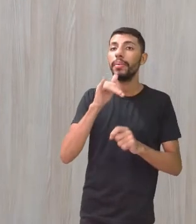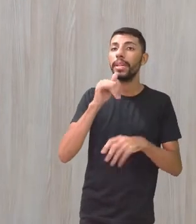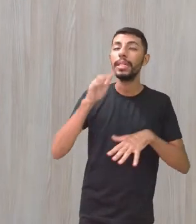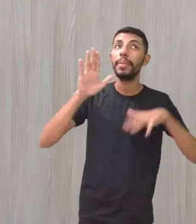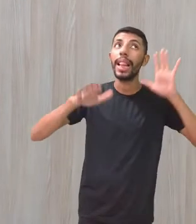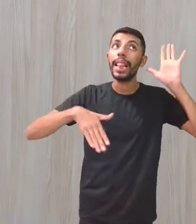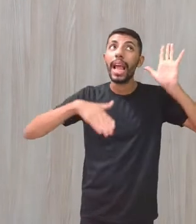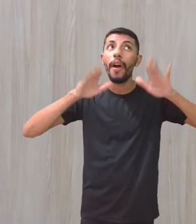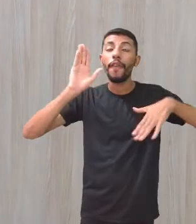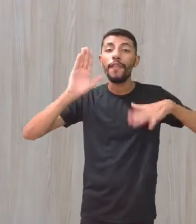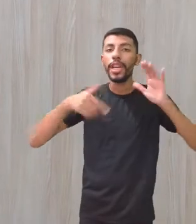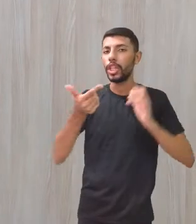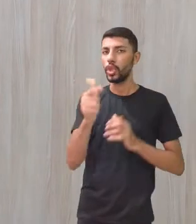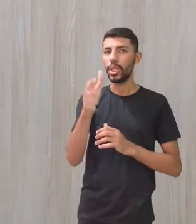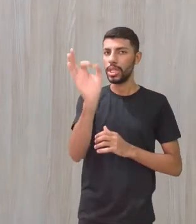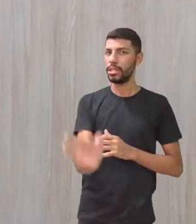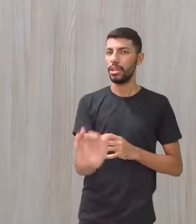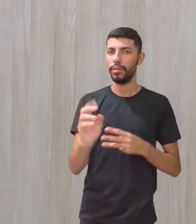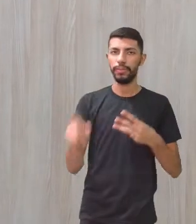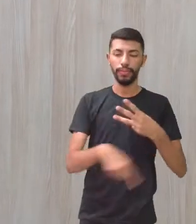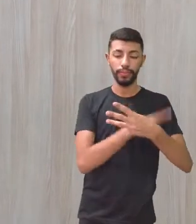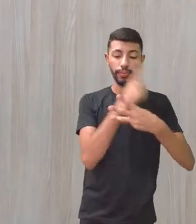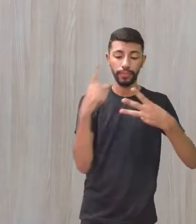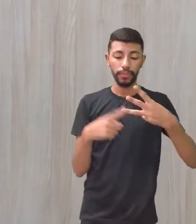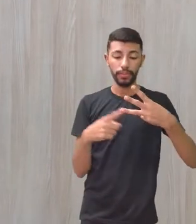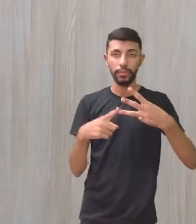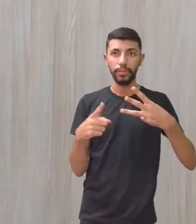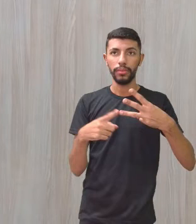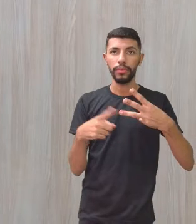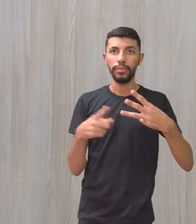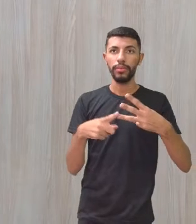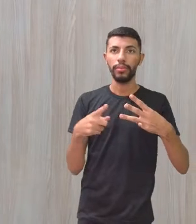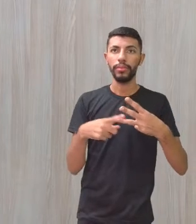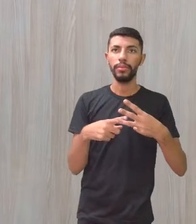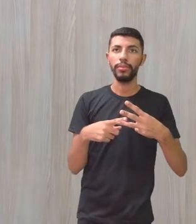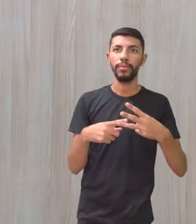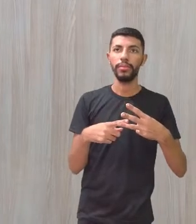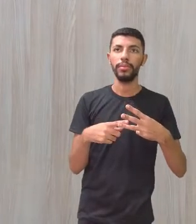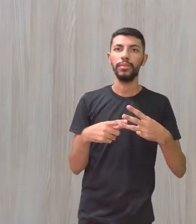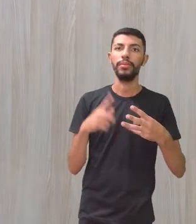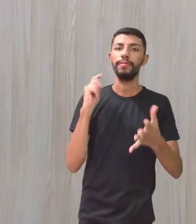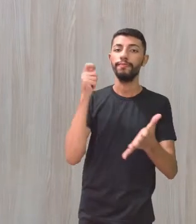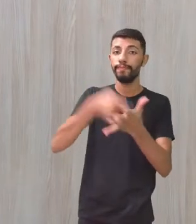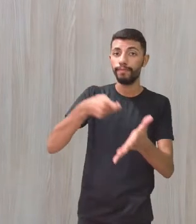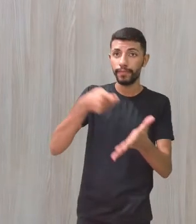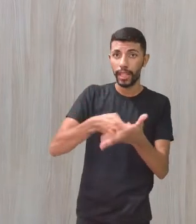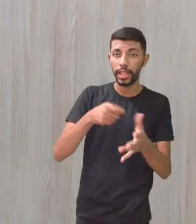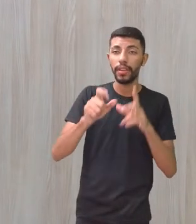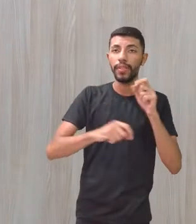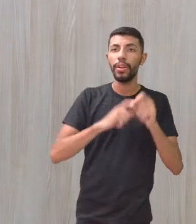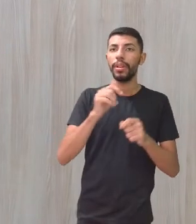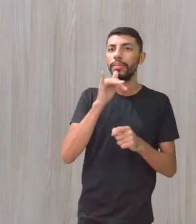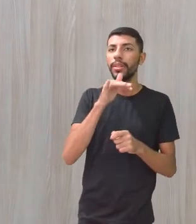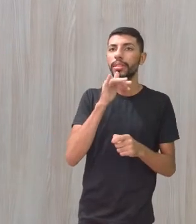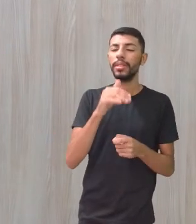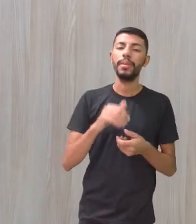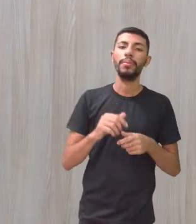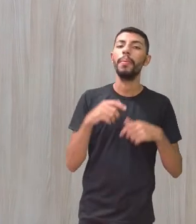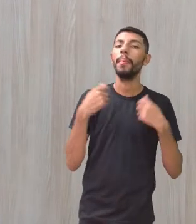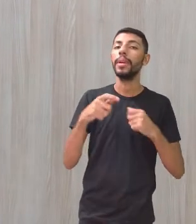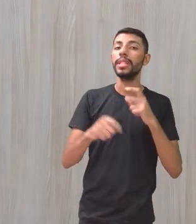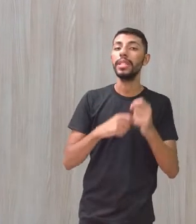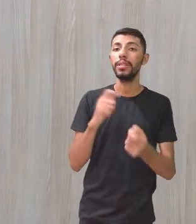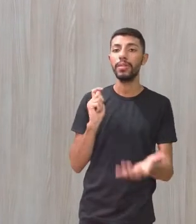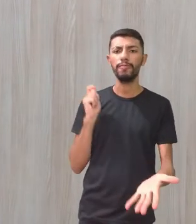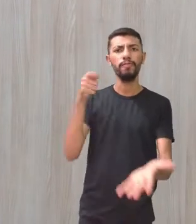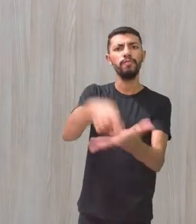com certeza acontecendo. Tá certo? E a gente usou o verbo ir. E a gente tem o imperativo, que é quando eu preciso dar